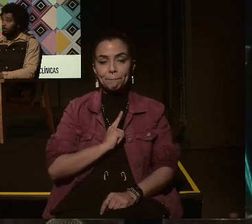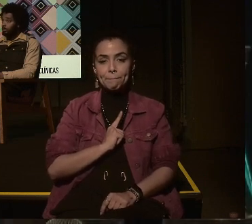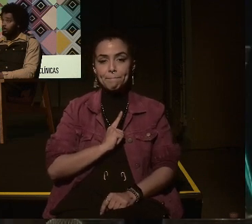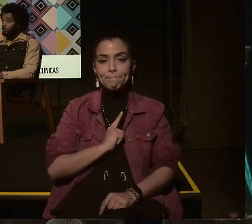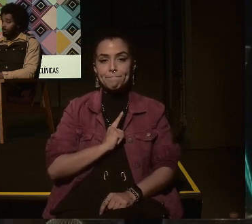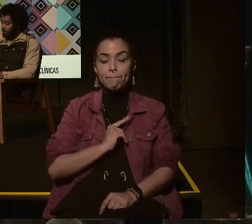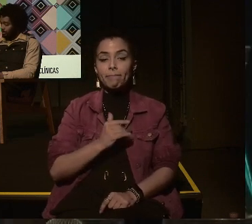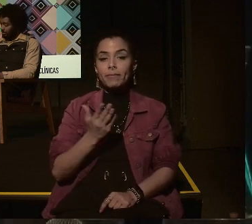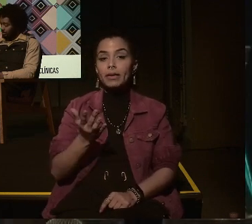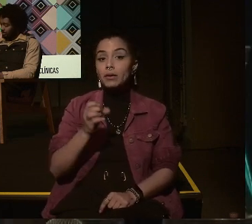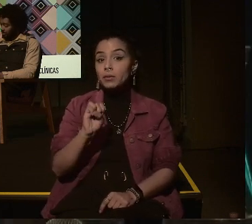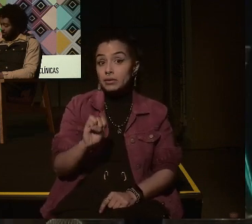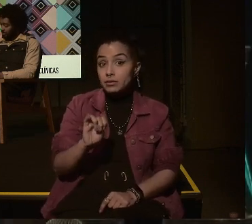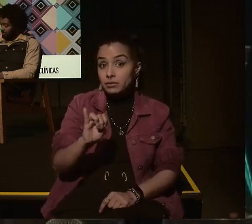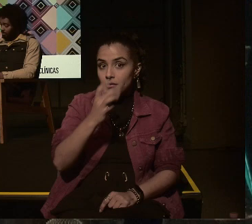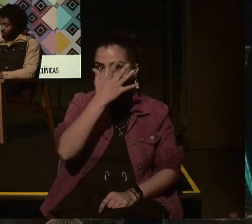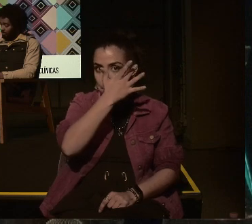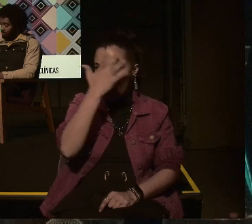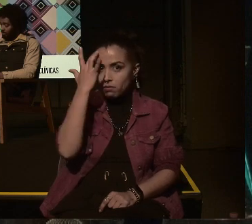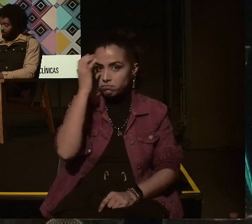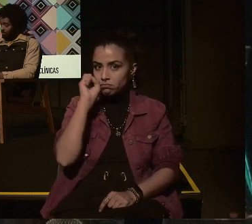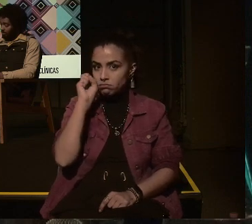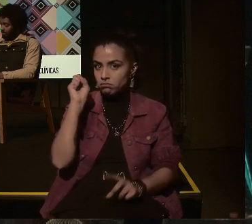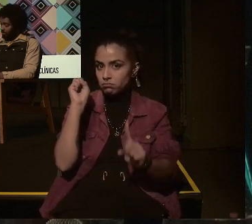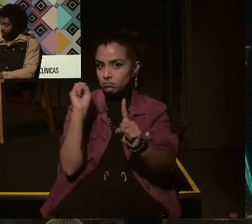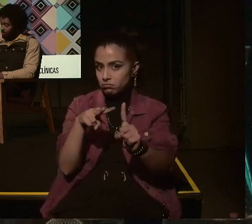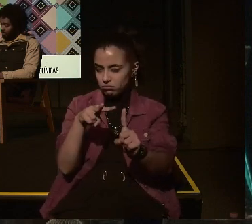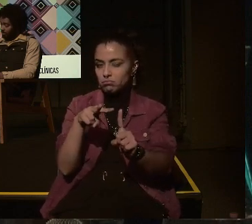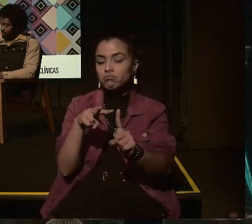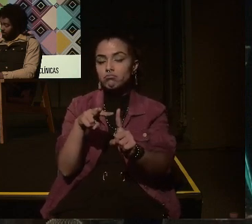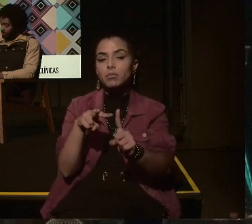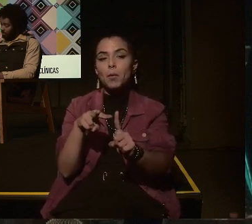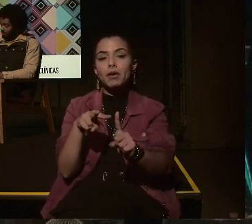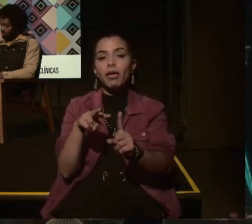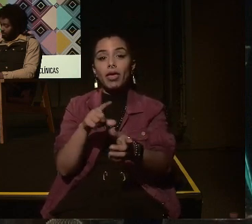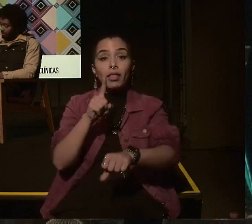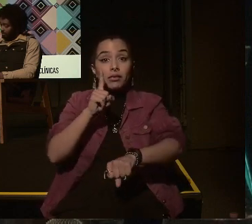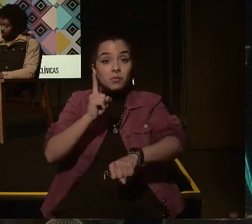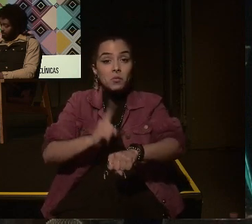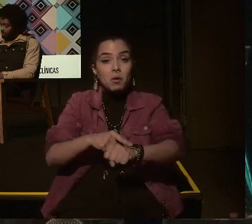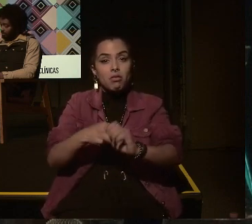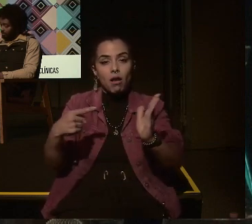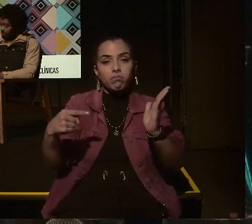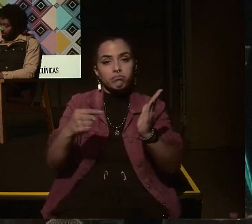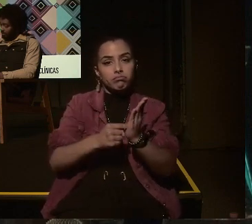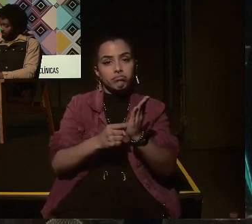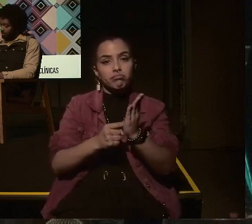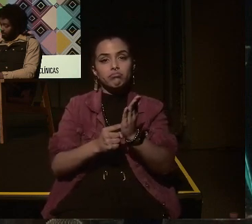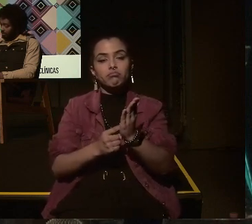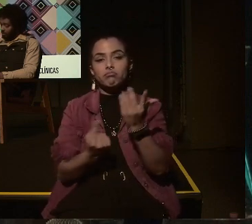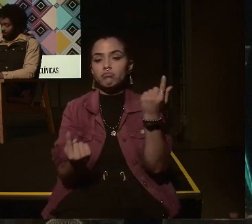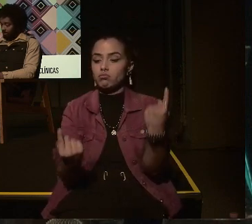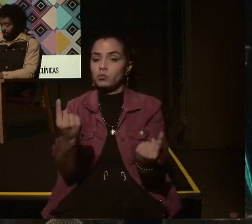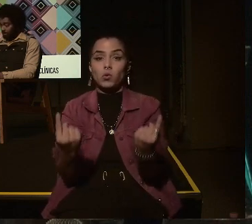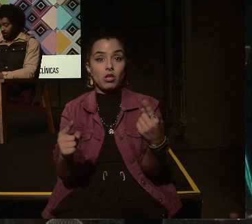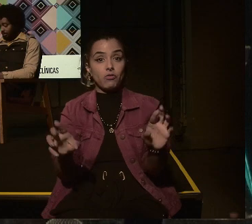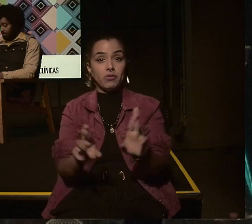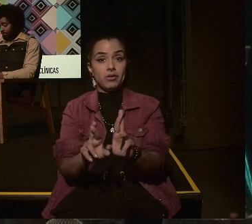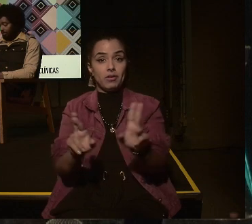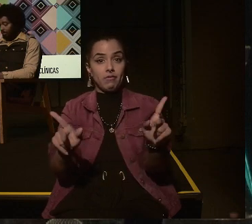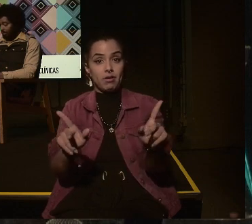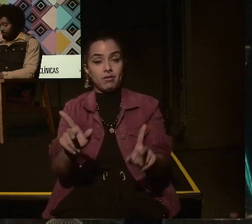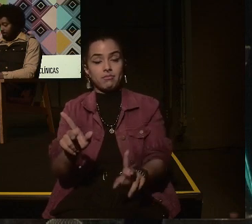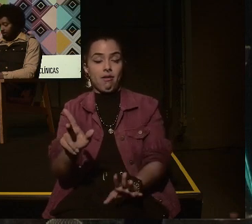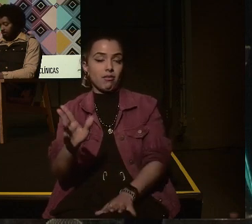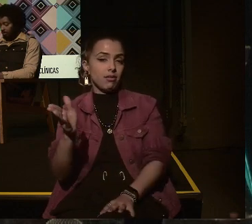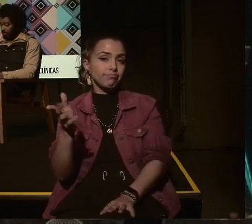E se ela faz uma relação que ela aponta o diferente, ela ainda está pressuposta numa ideia de